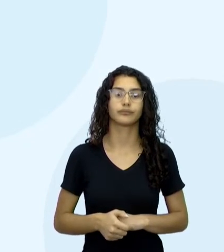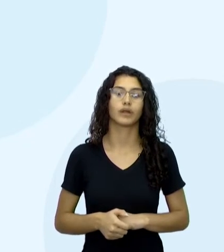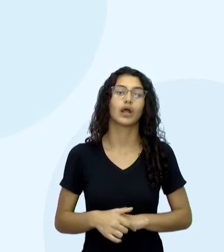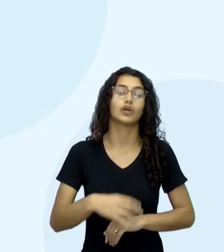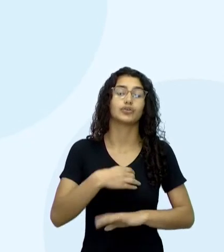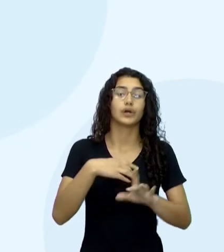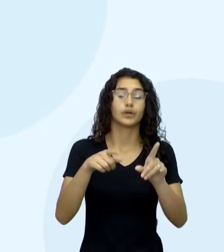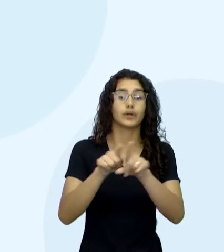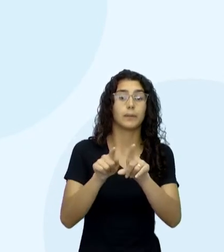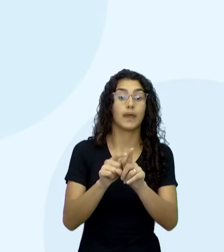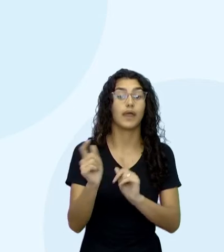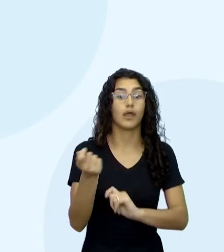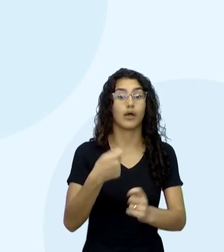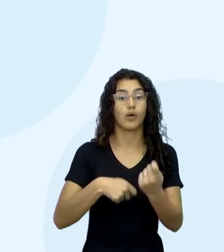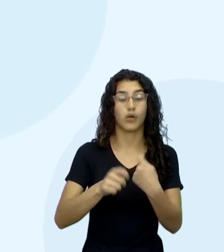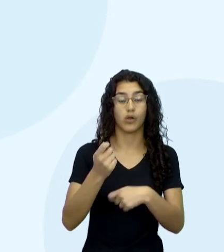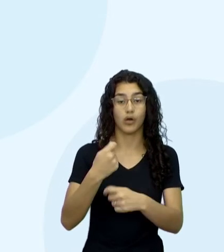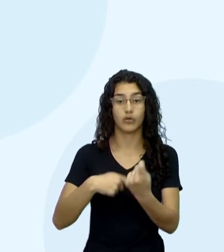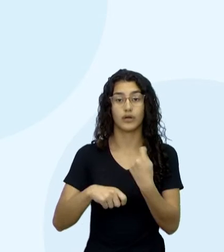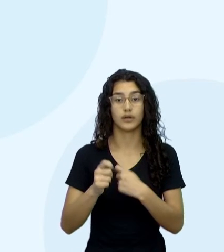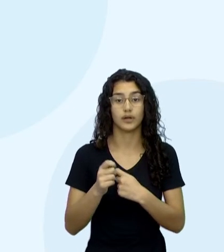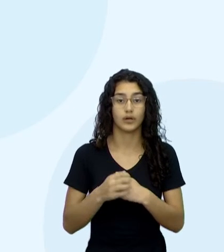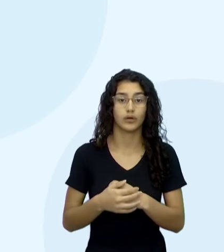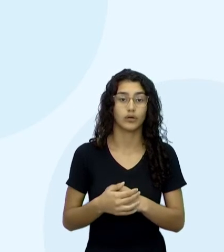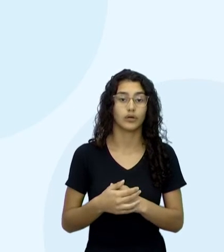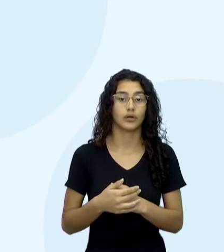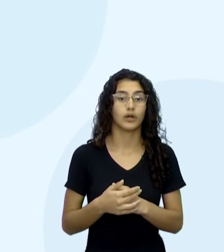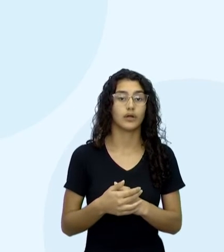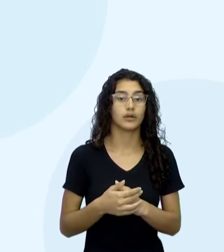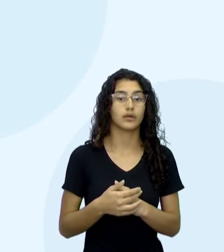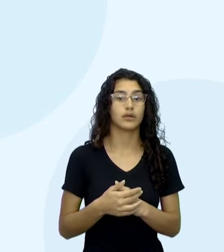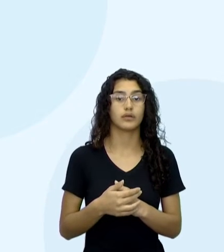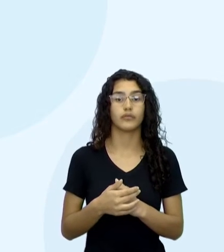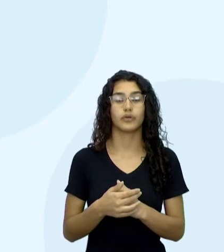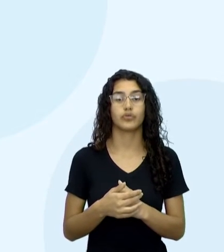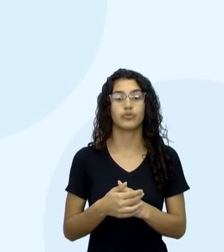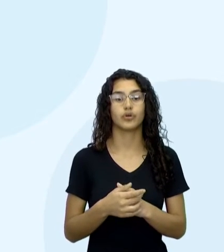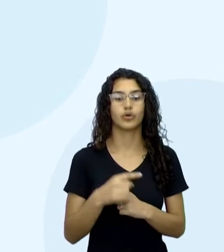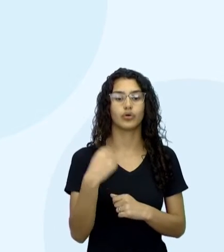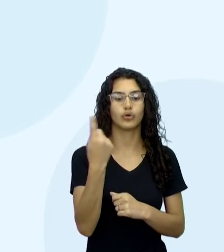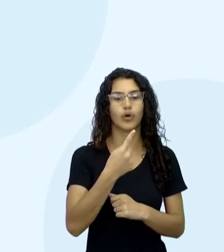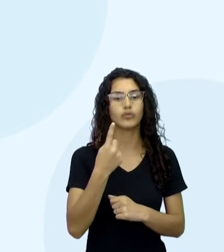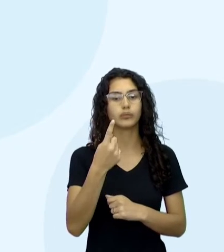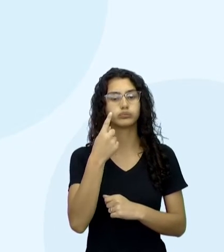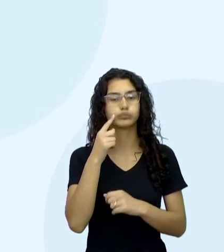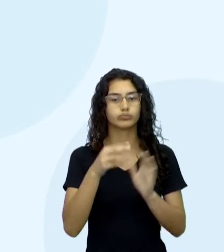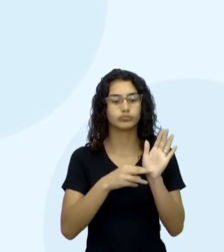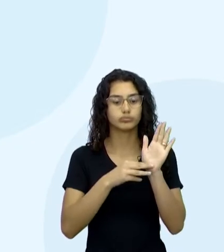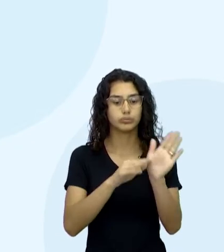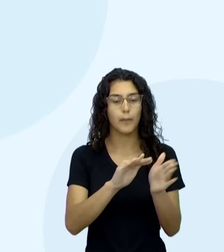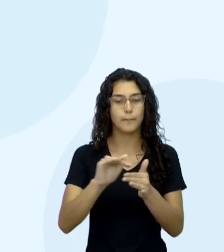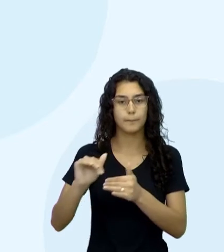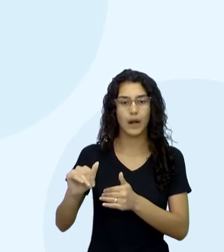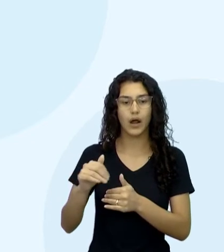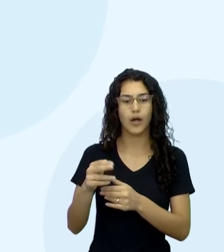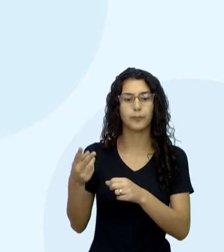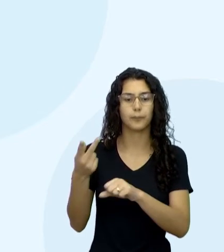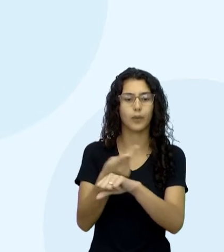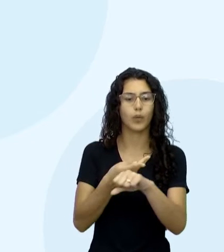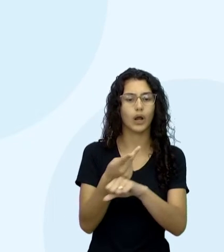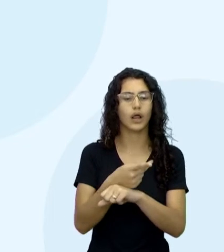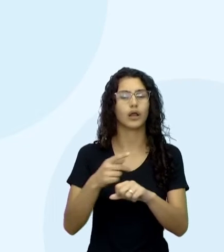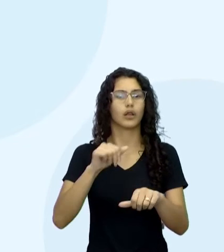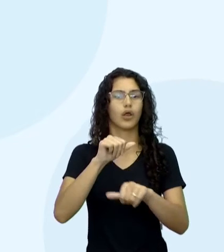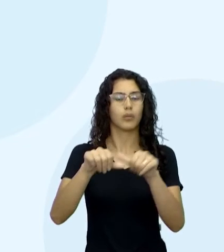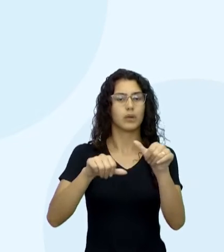Pegada Ecológica dos seres humanos a Pegada Ecológica então é tudo aquilo que a gente vai deixando de de vestígio